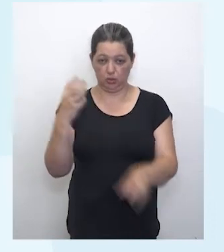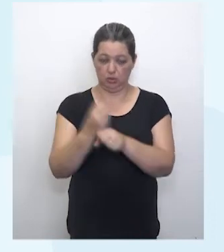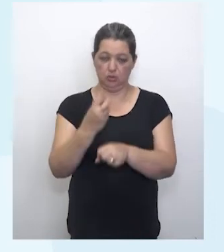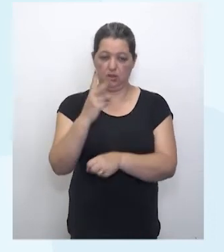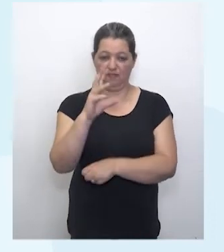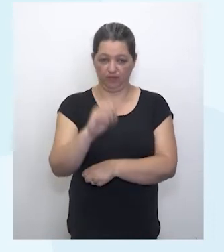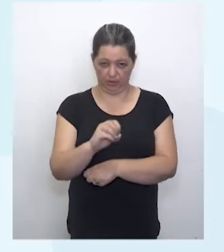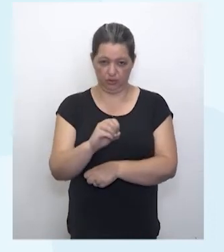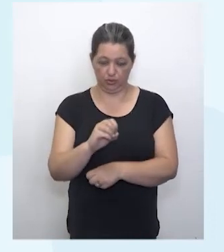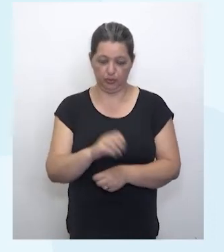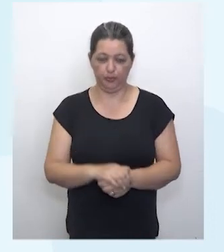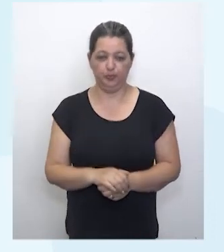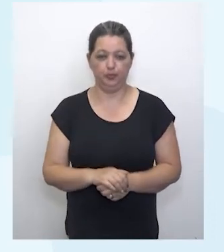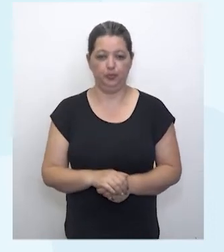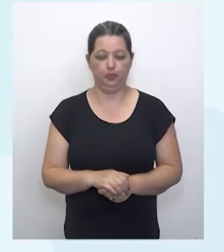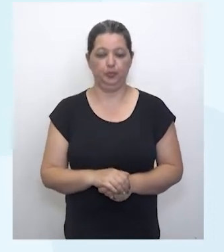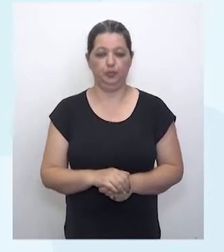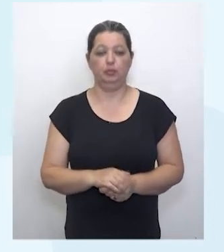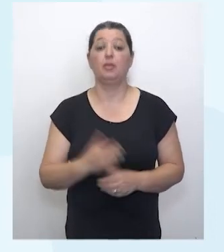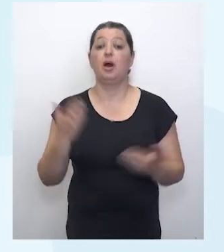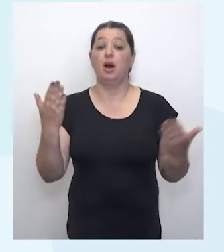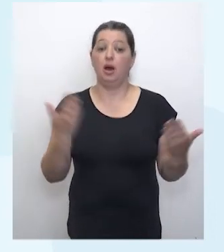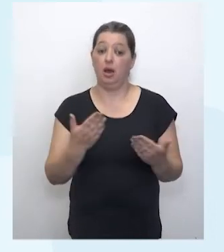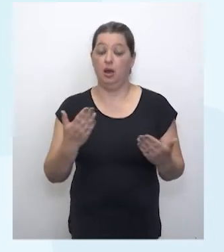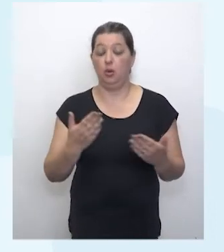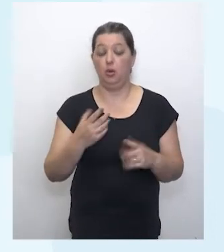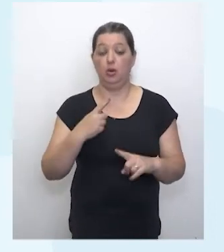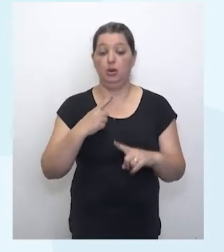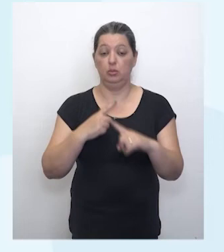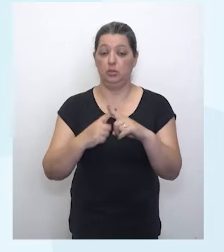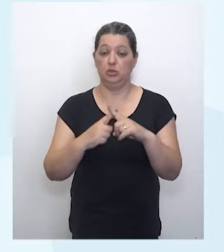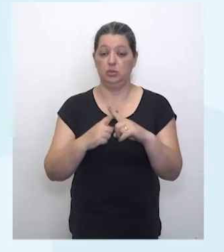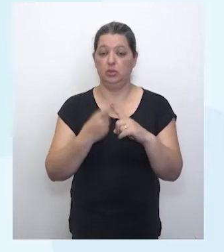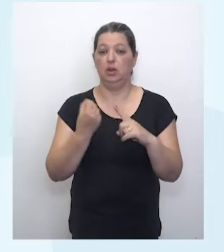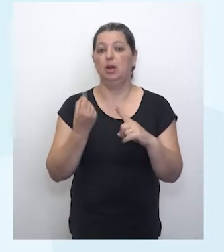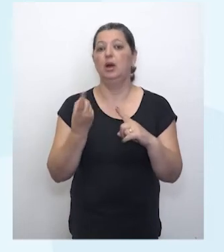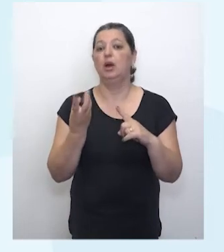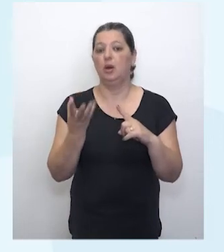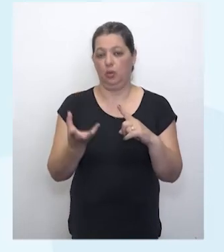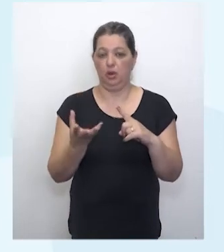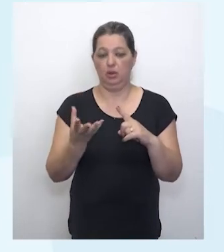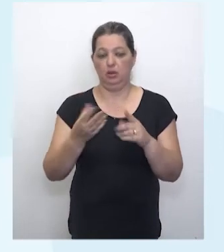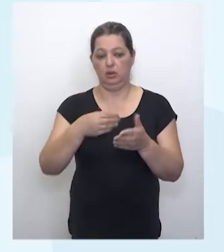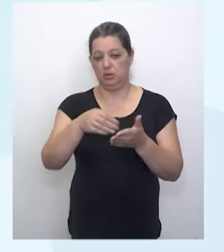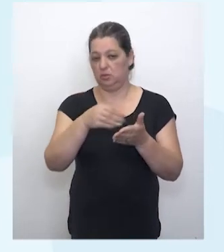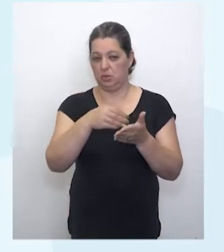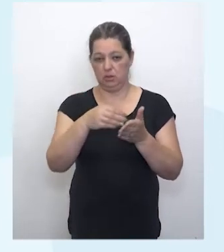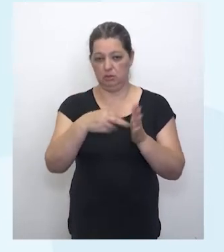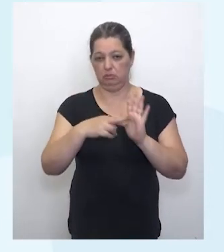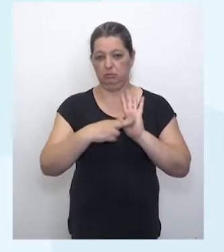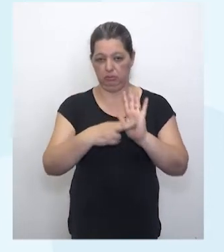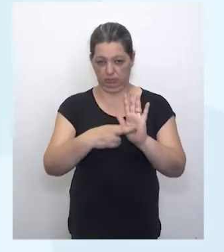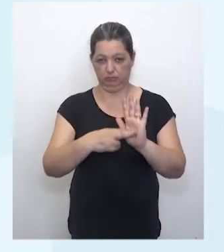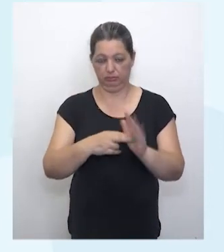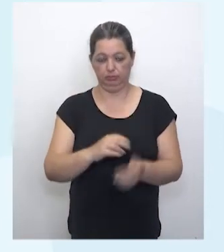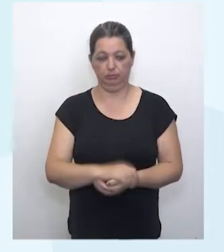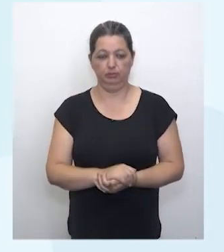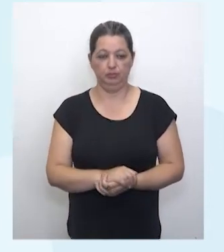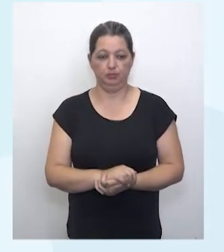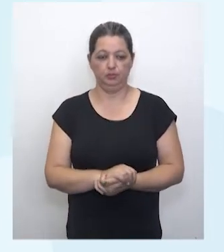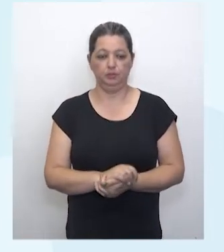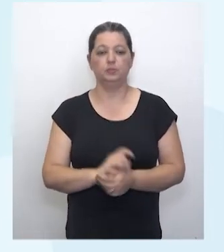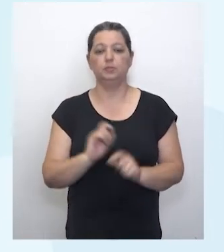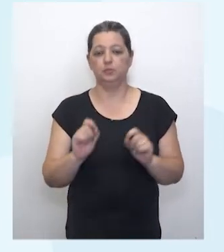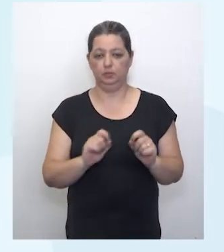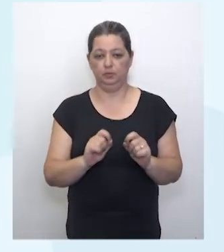símbolos. Agora, eu vou multiplicar por quantas páginas cada um deles representa. Então, eles